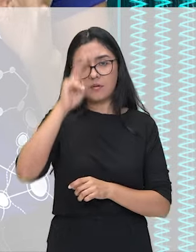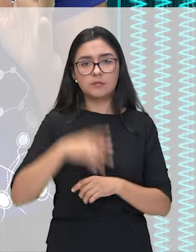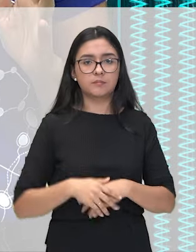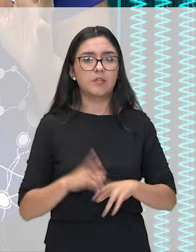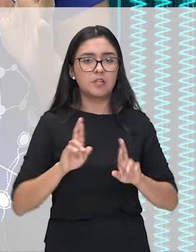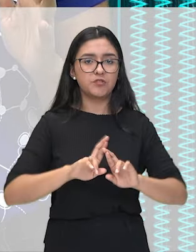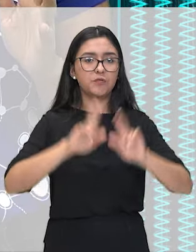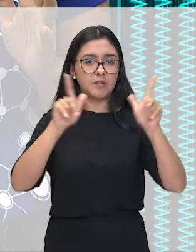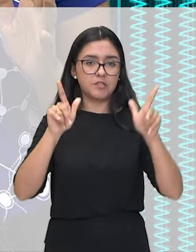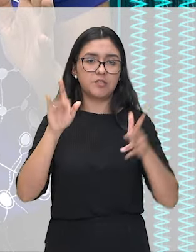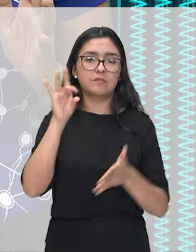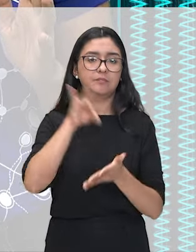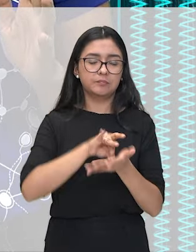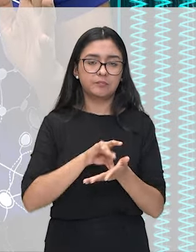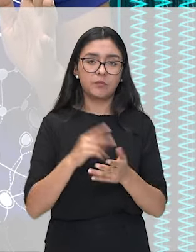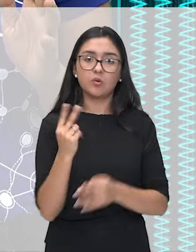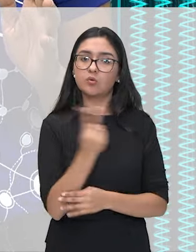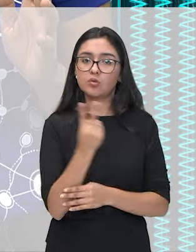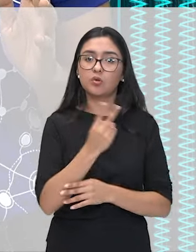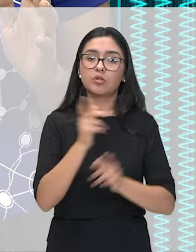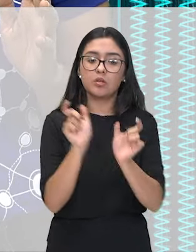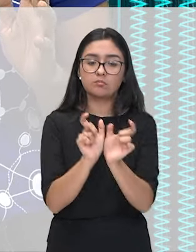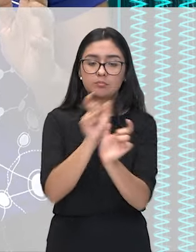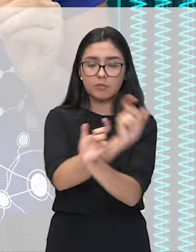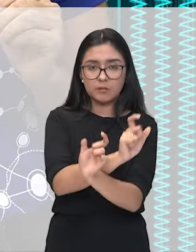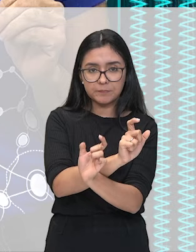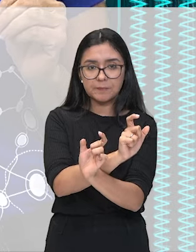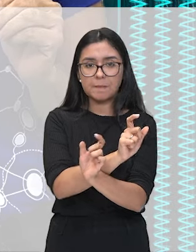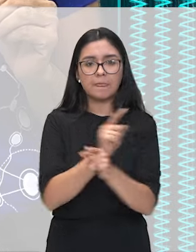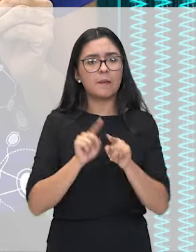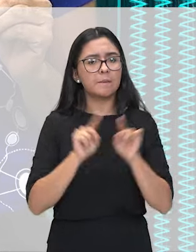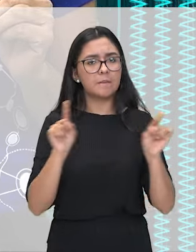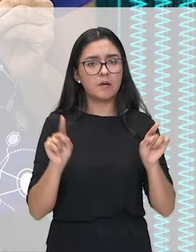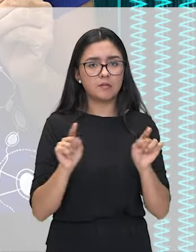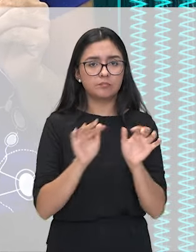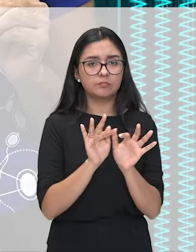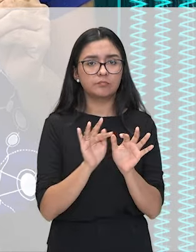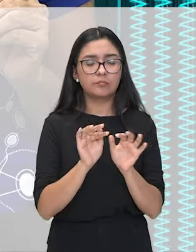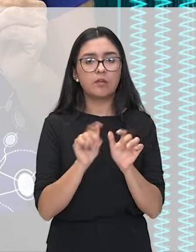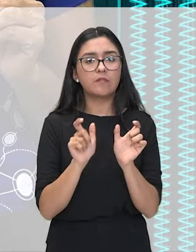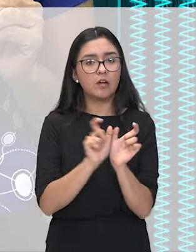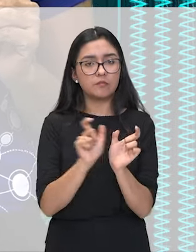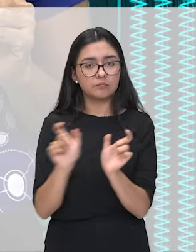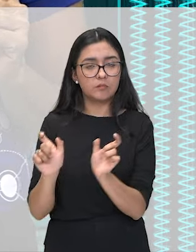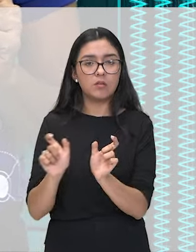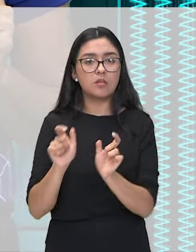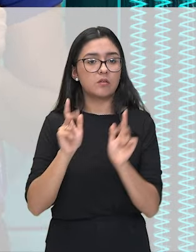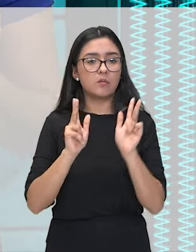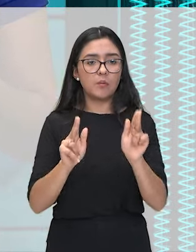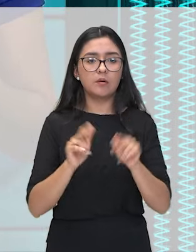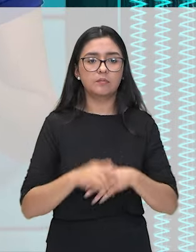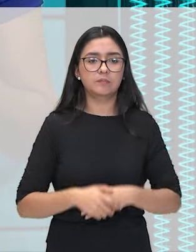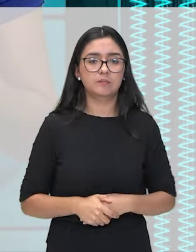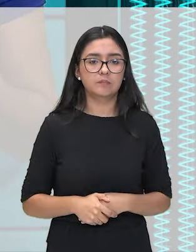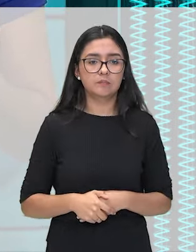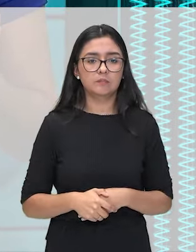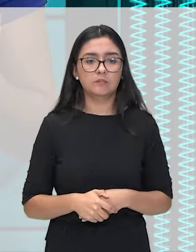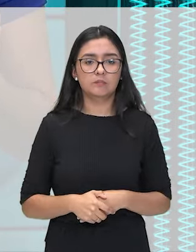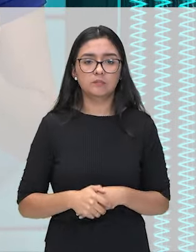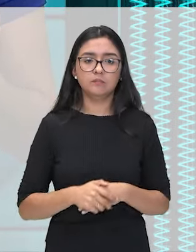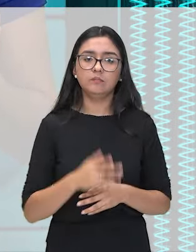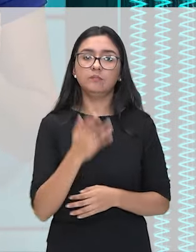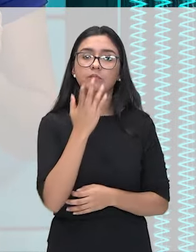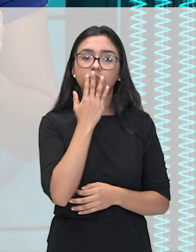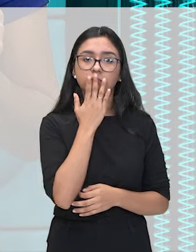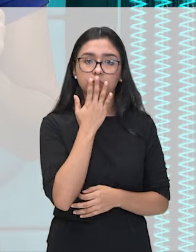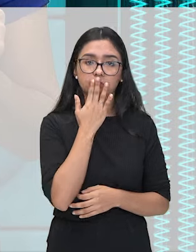afirmativa os dois elementos trocam e o resto fica igual verbo junto com n olha aqui então cores diferenciadas